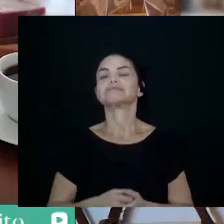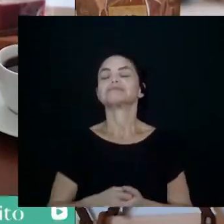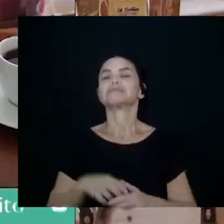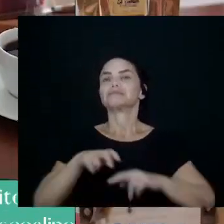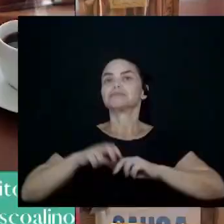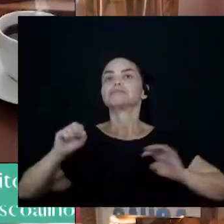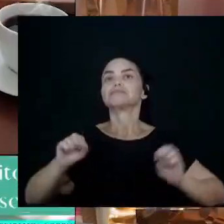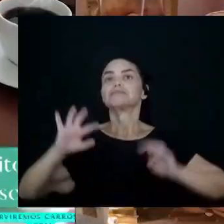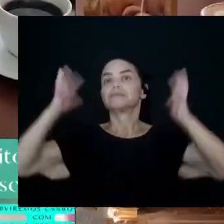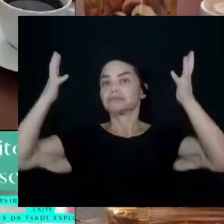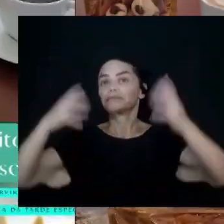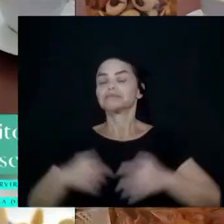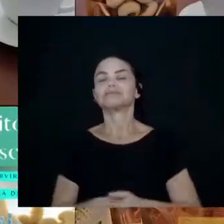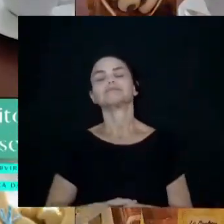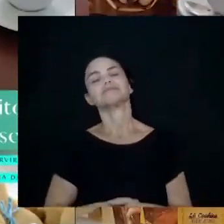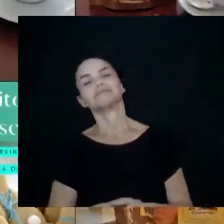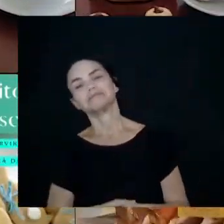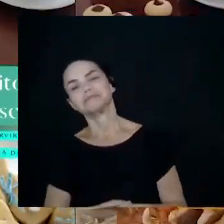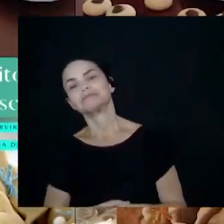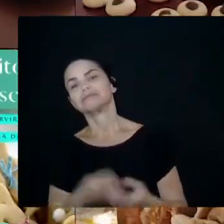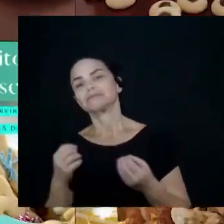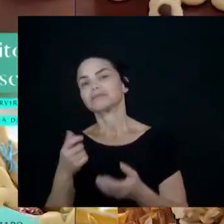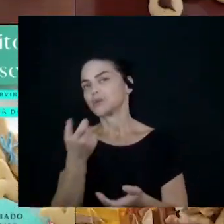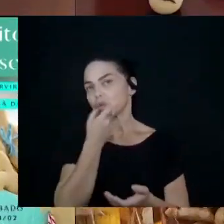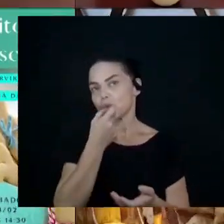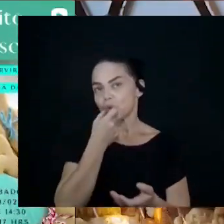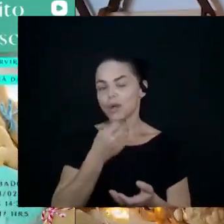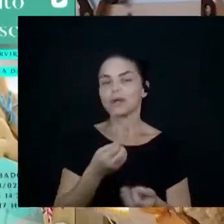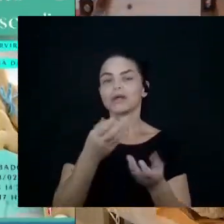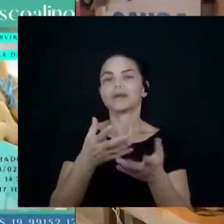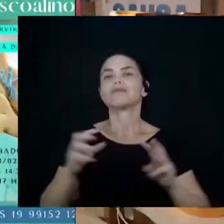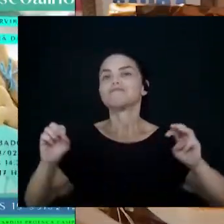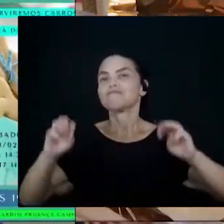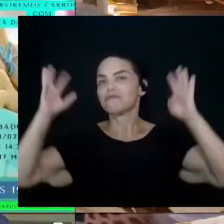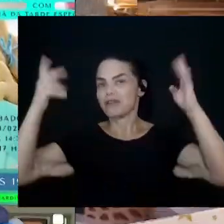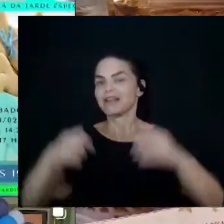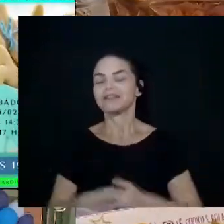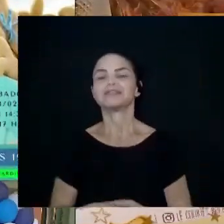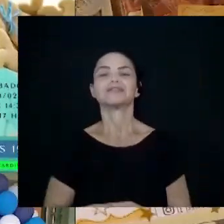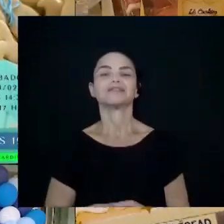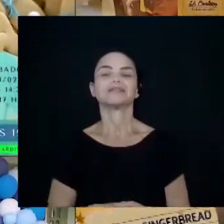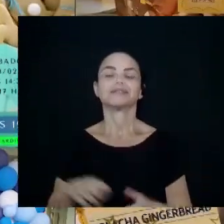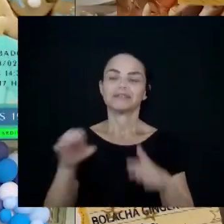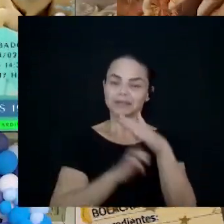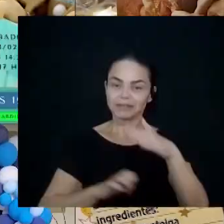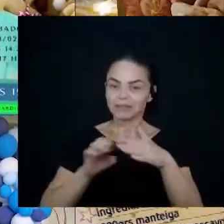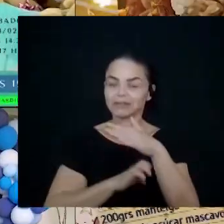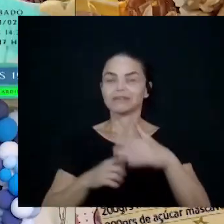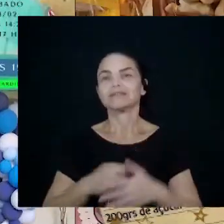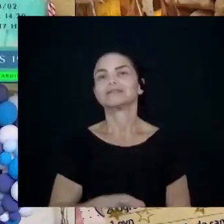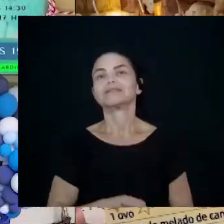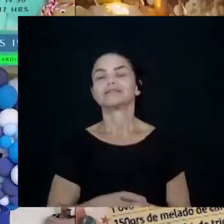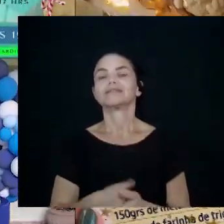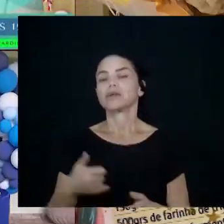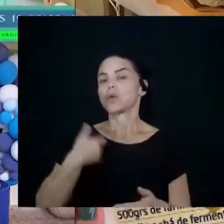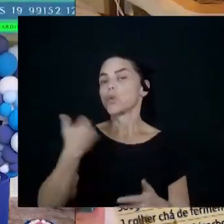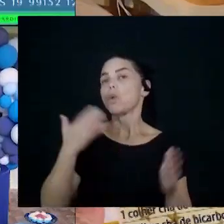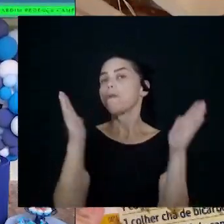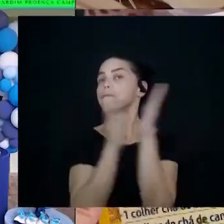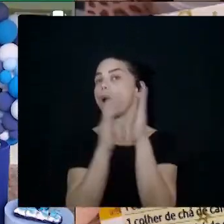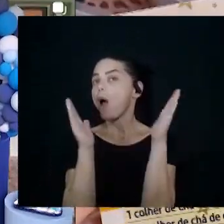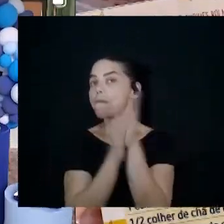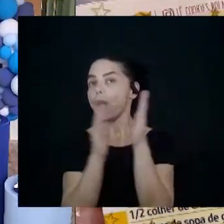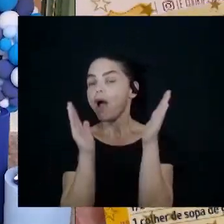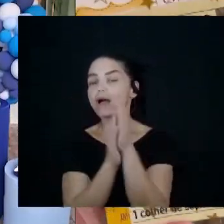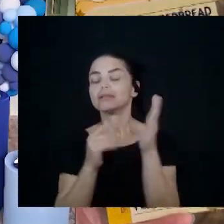né? Ah, porque hoje você fornece justamente para eventos. Sim, empresas às vezes têm os